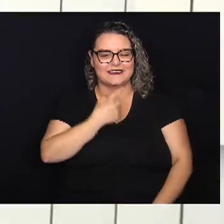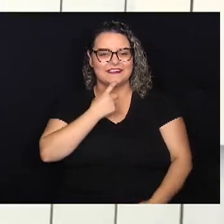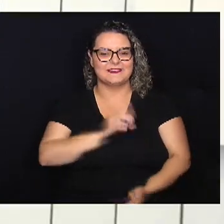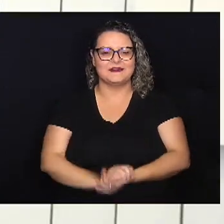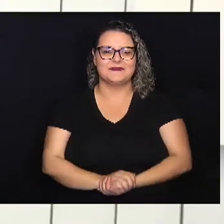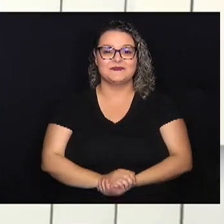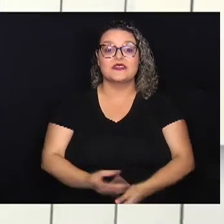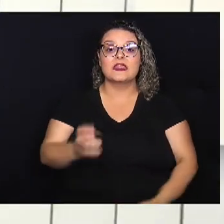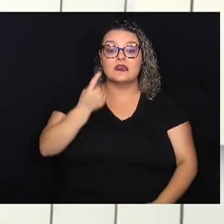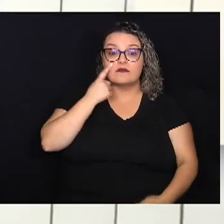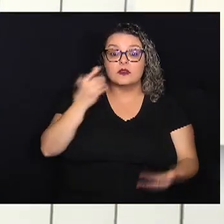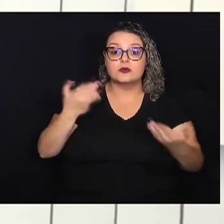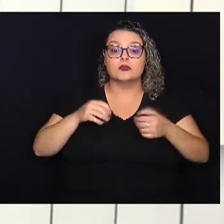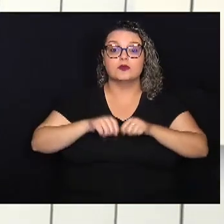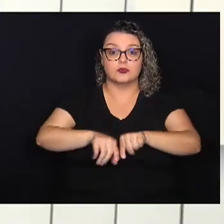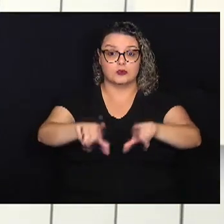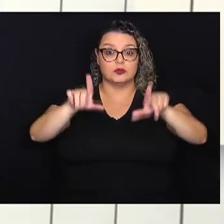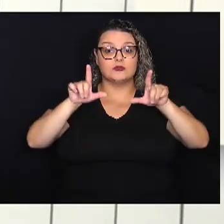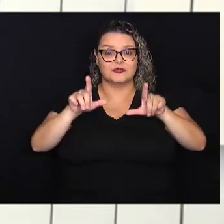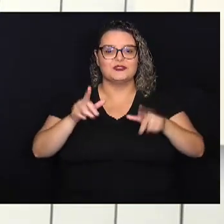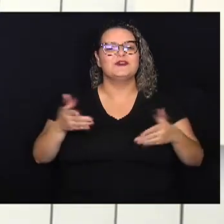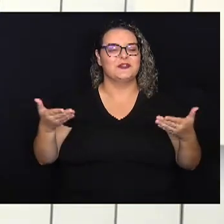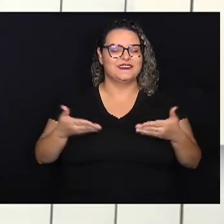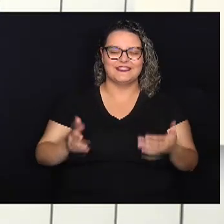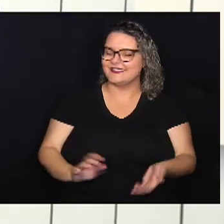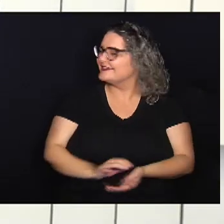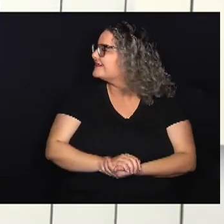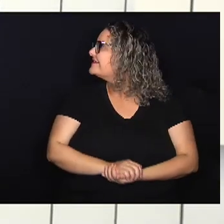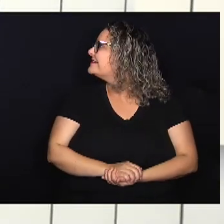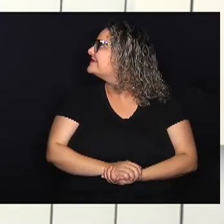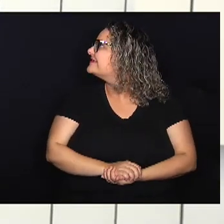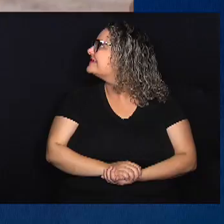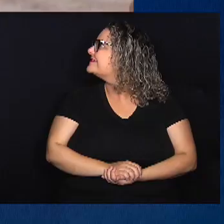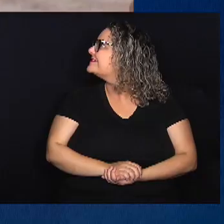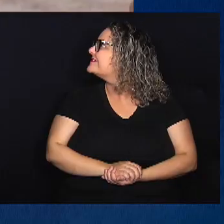Confira agora os destaques da edição de hoje.